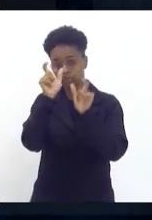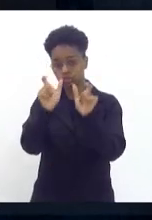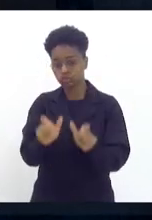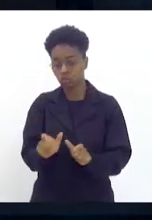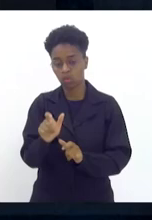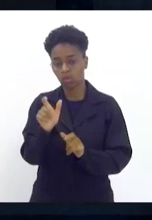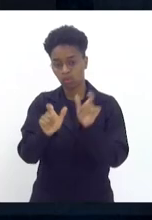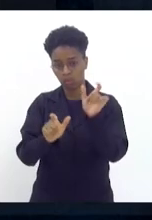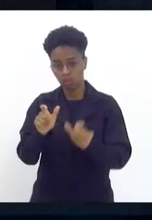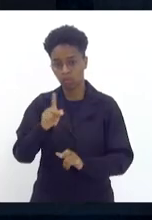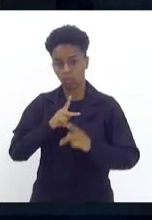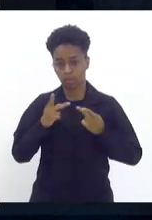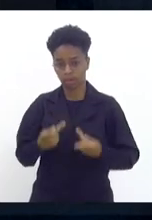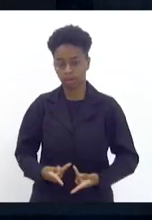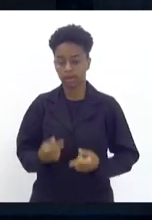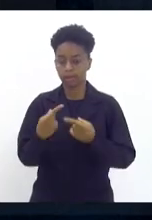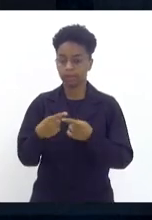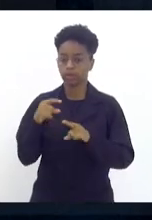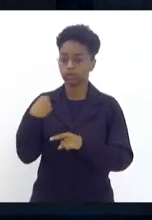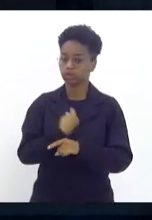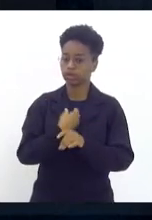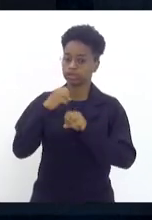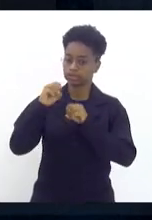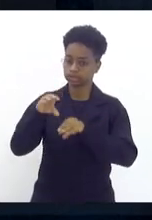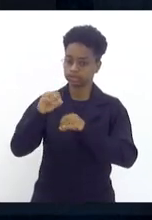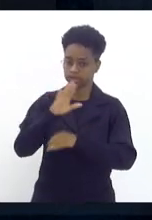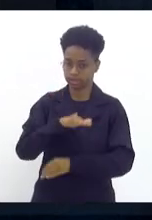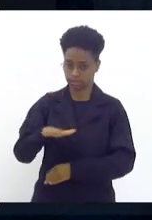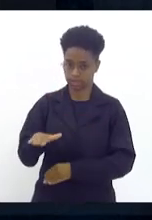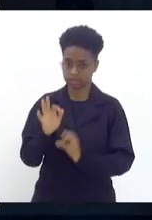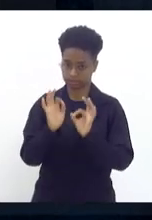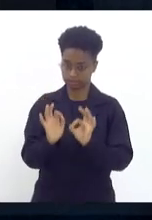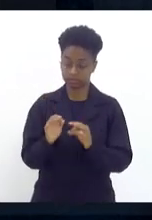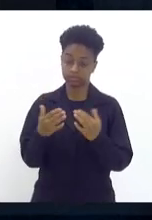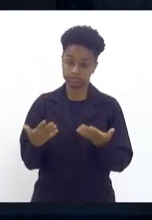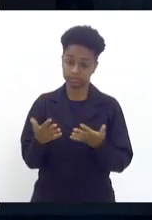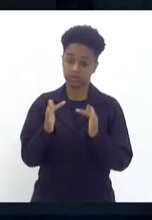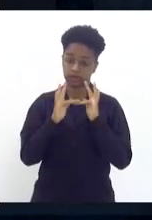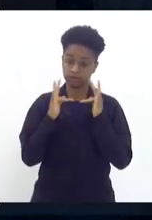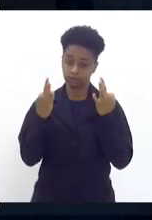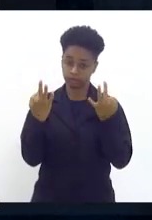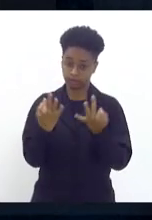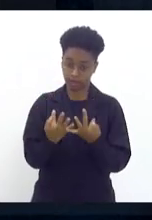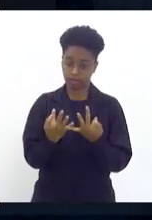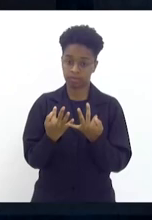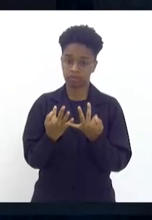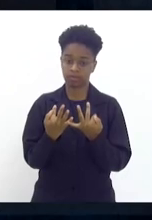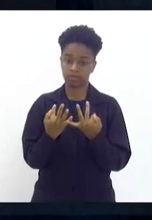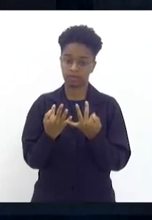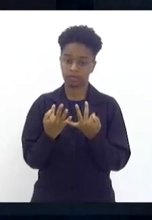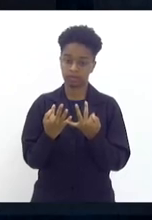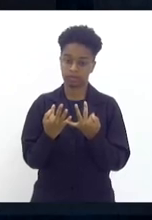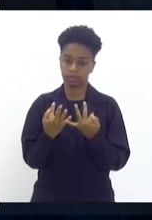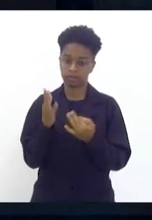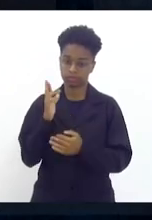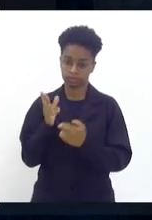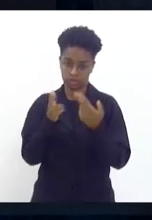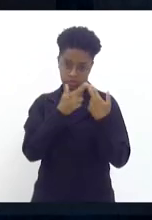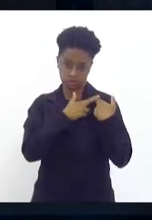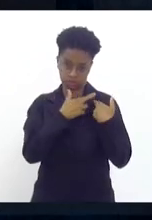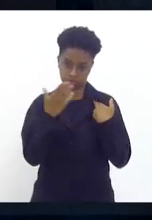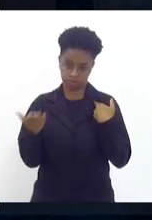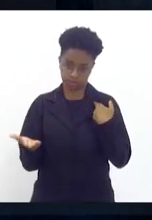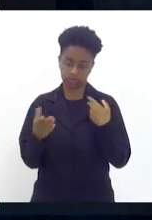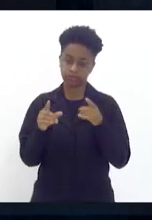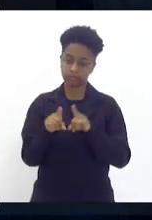gente educa uma criança, né? E o pai e a mãe que estão à frente desse